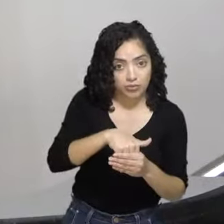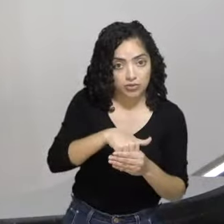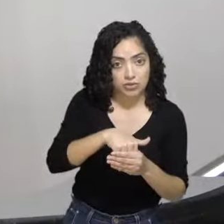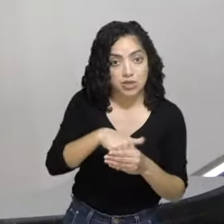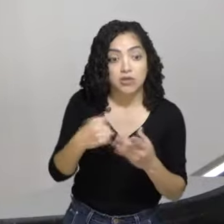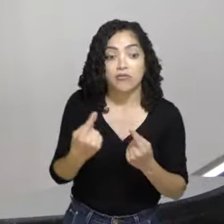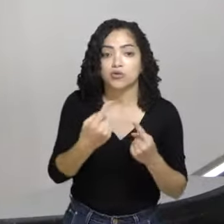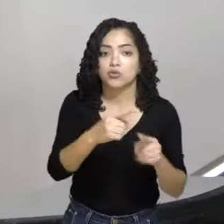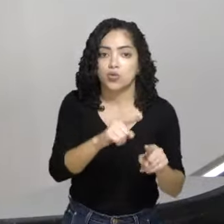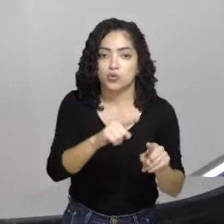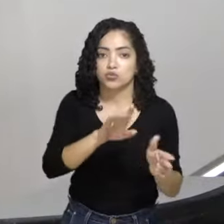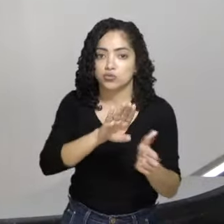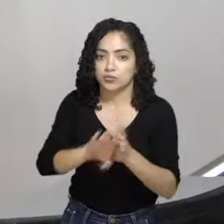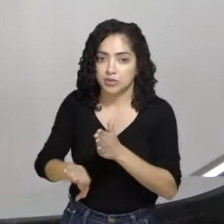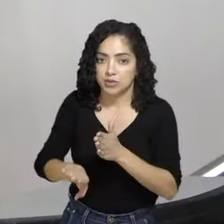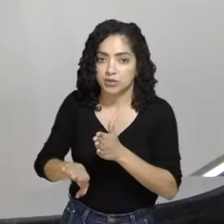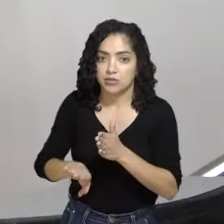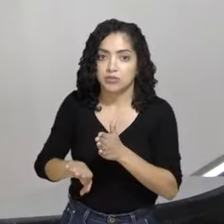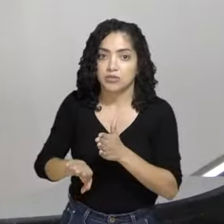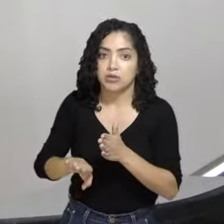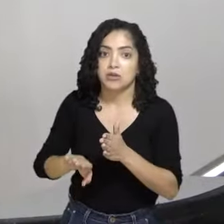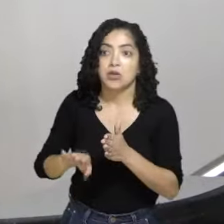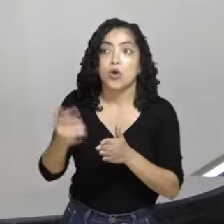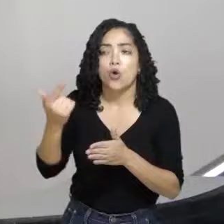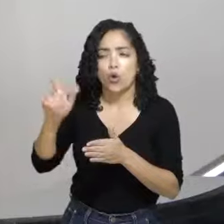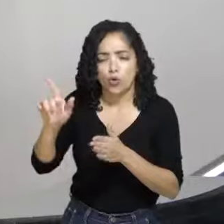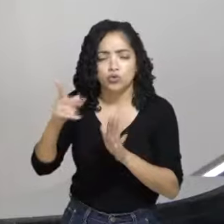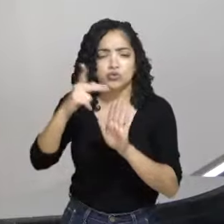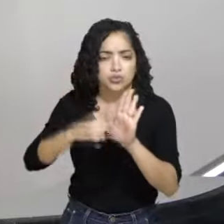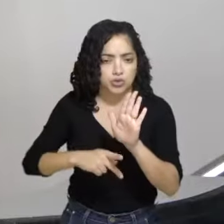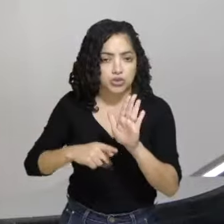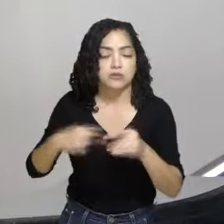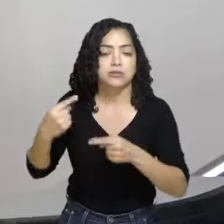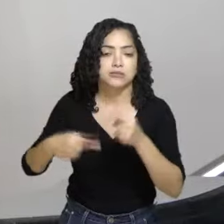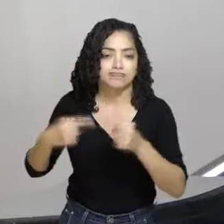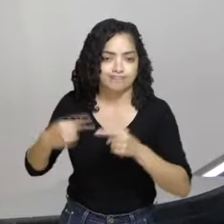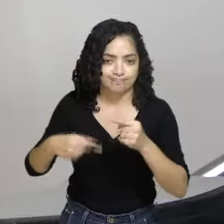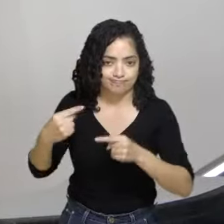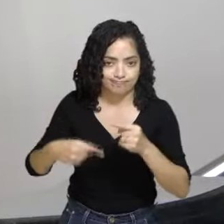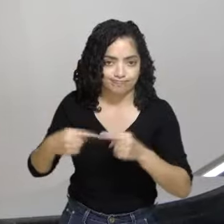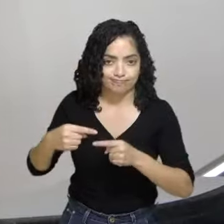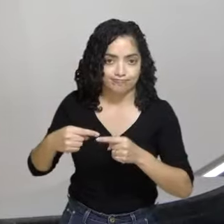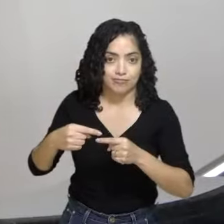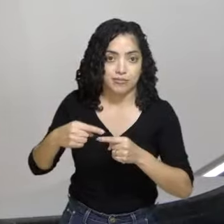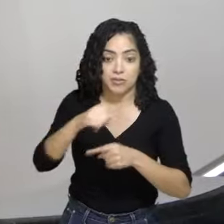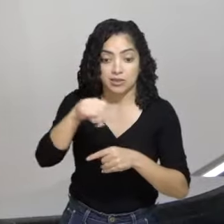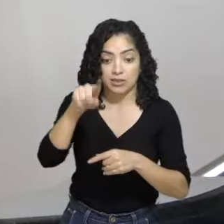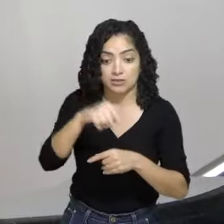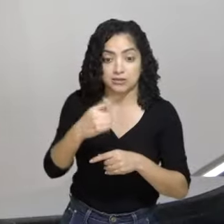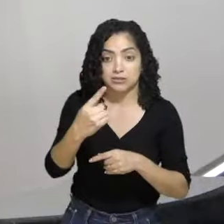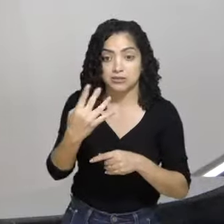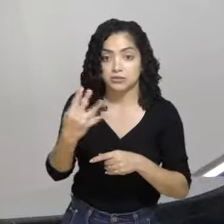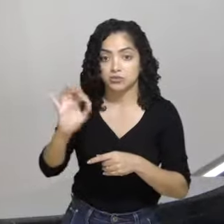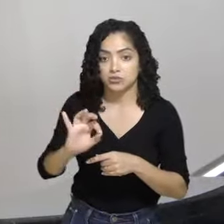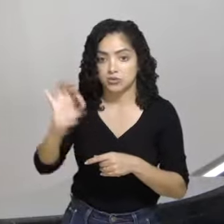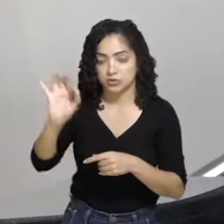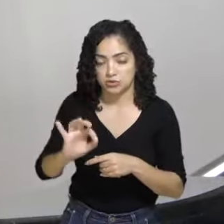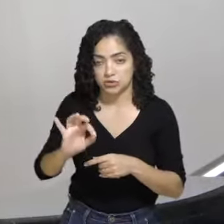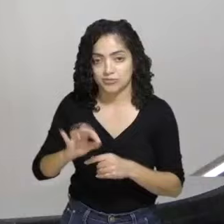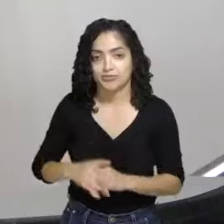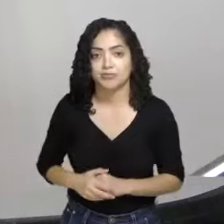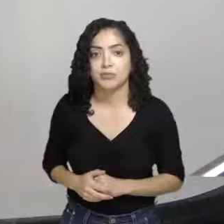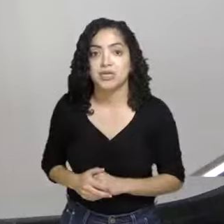para derrubar, para mantermos os outros projetos que estão em discussão de isenção dos 14%. E ainda assim, como